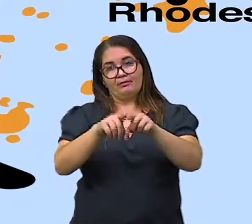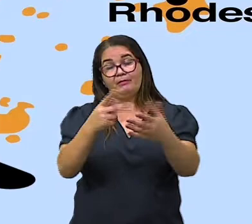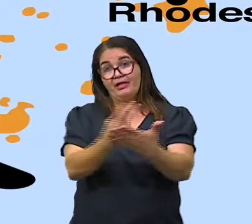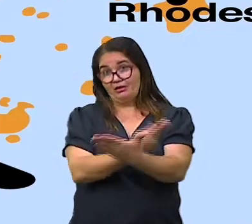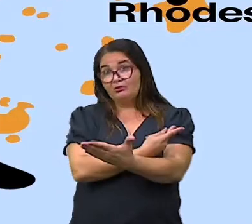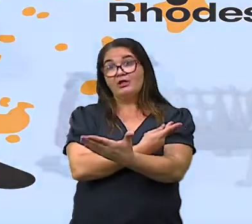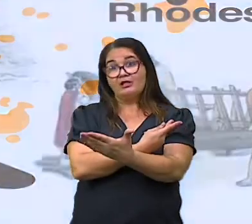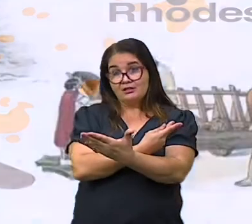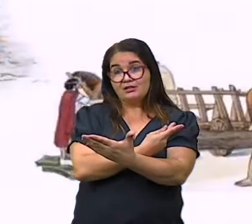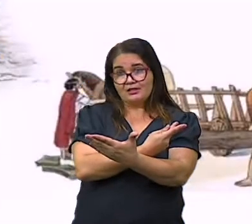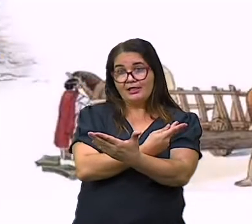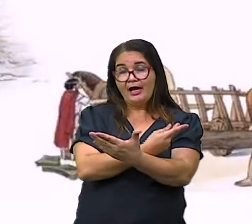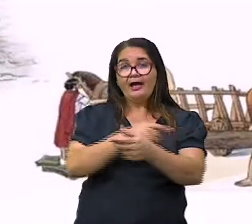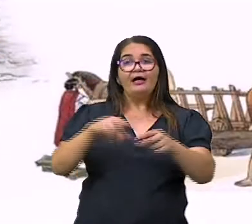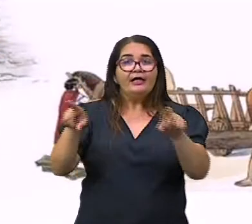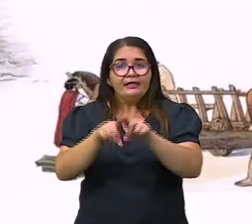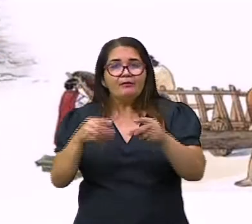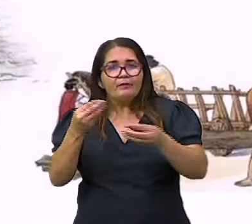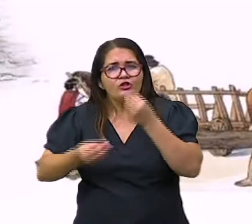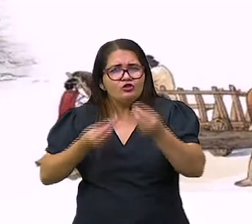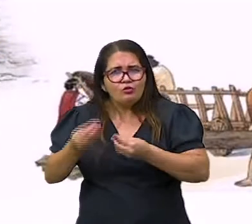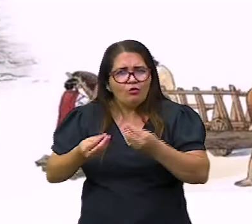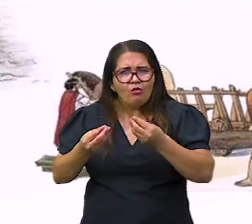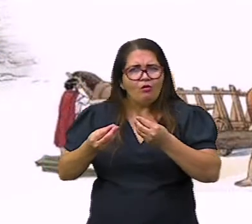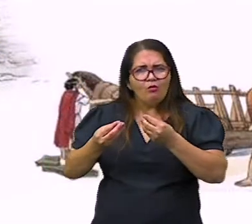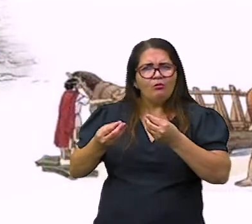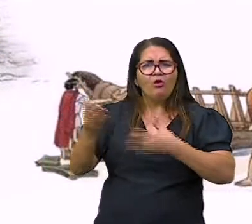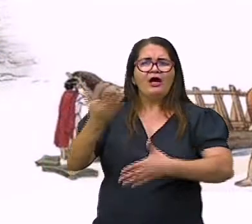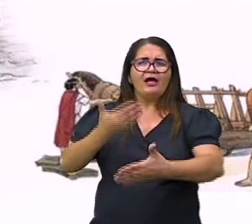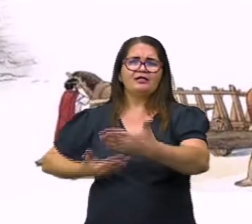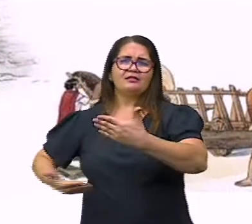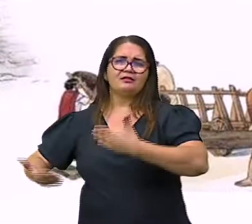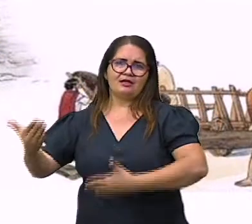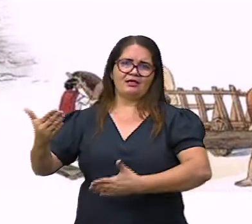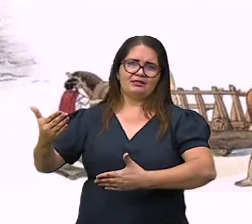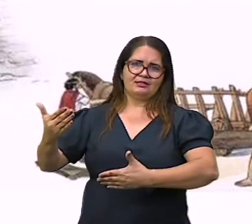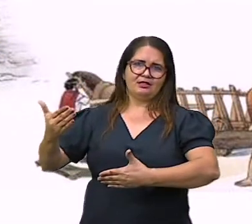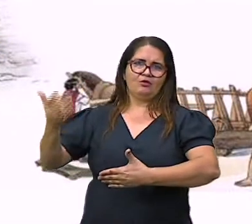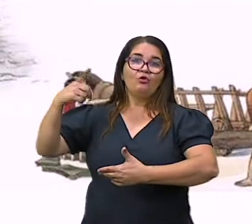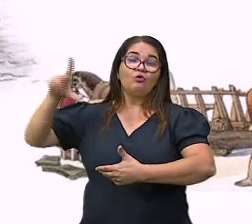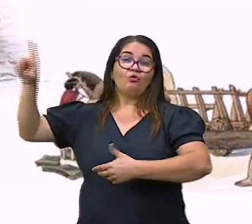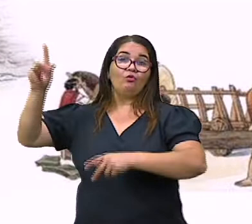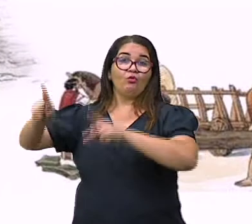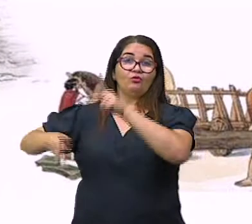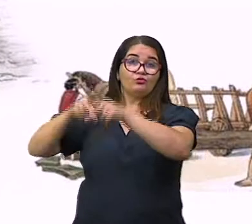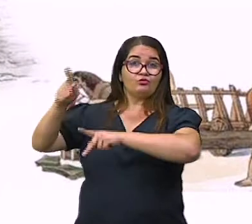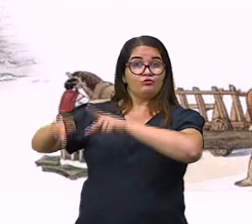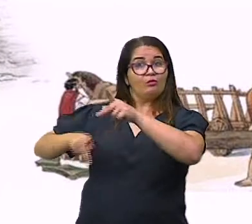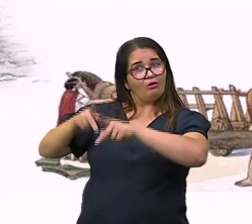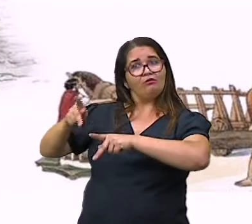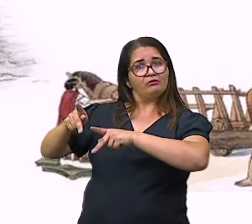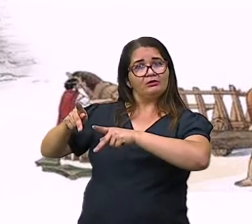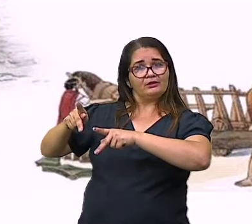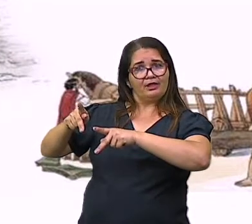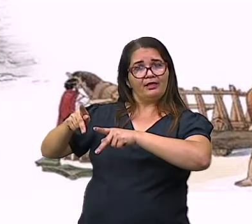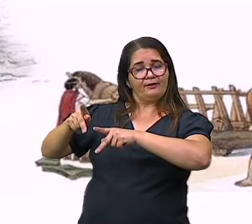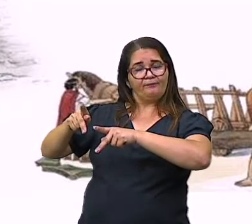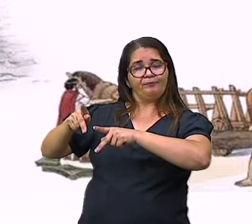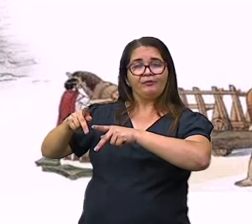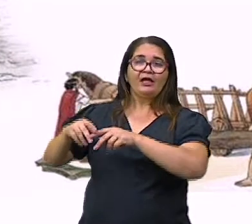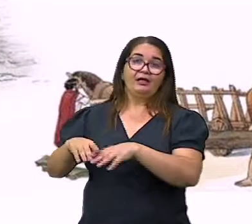estabeleceram importantes laços comerciais com povos da região do Mediterrâneo.